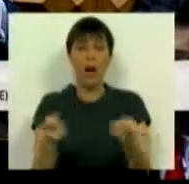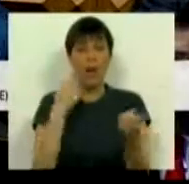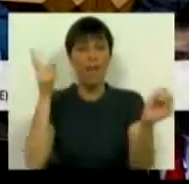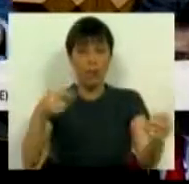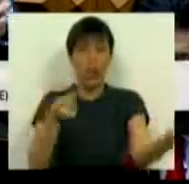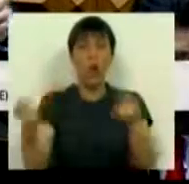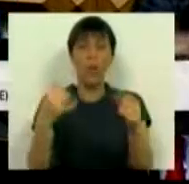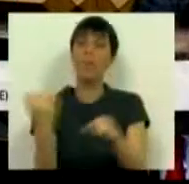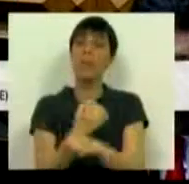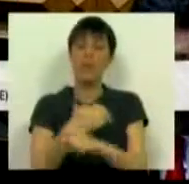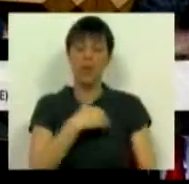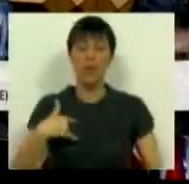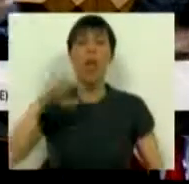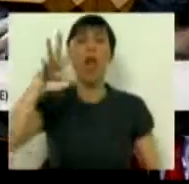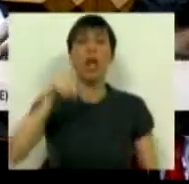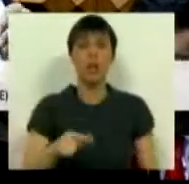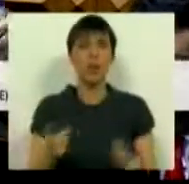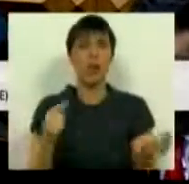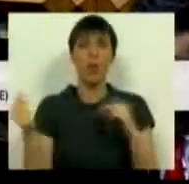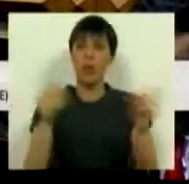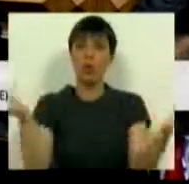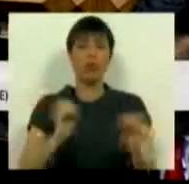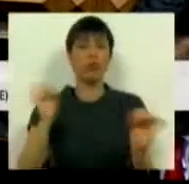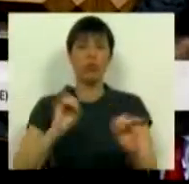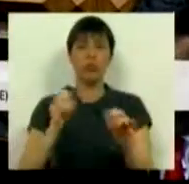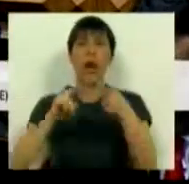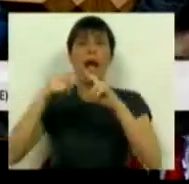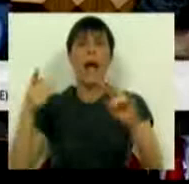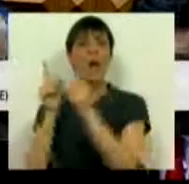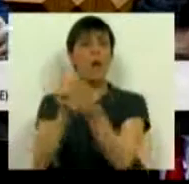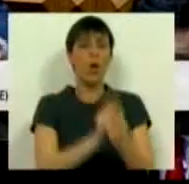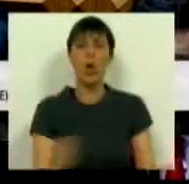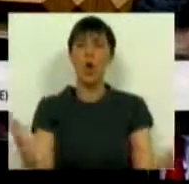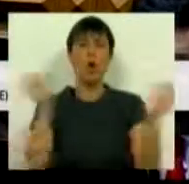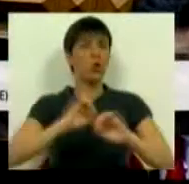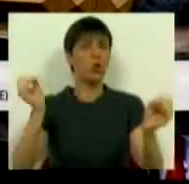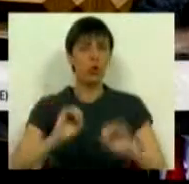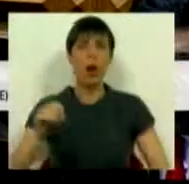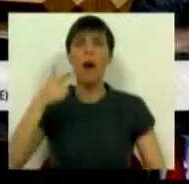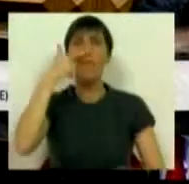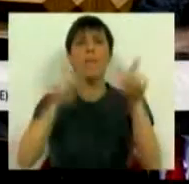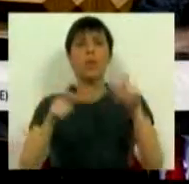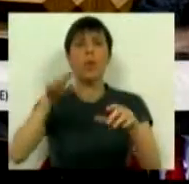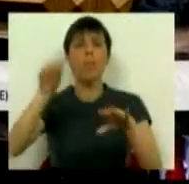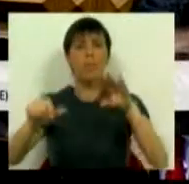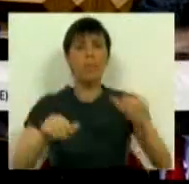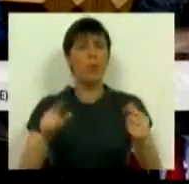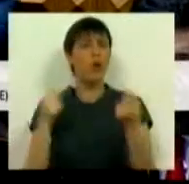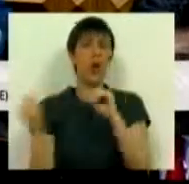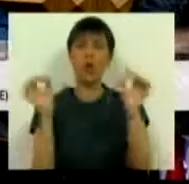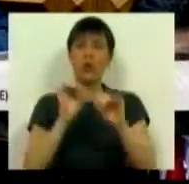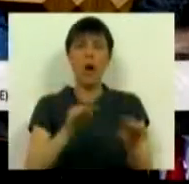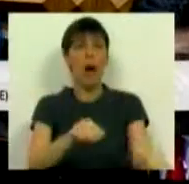cuja reorganização dos serviços de saúde em Lisboa, não discutida com os autarcas, não discutida com os protagonistas locais,